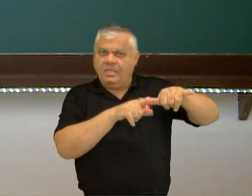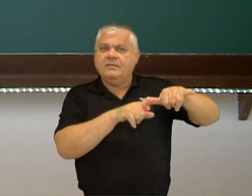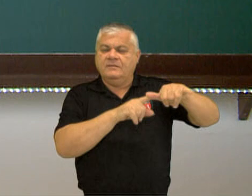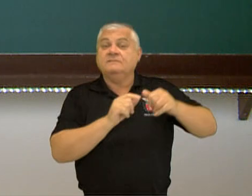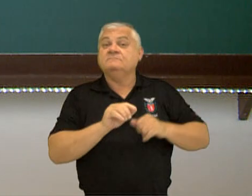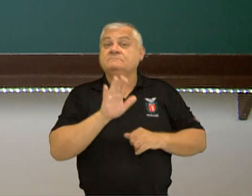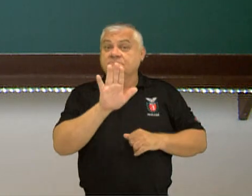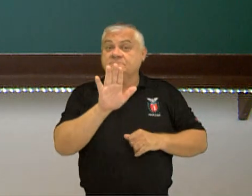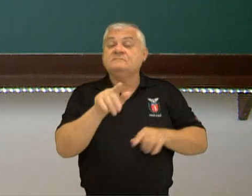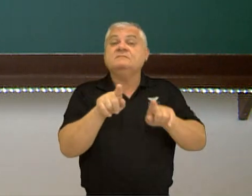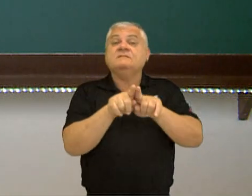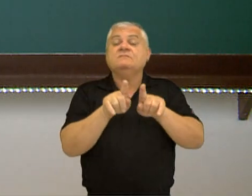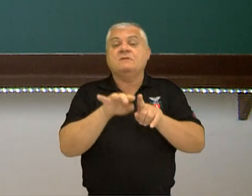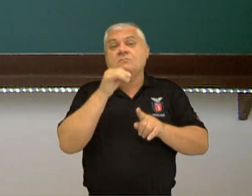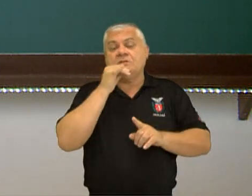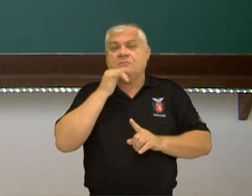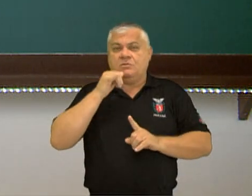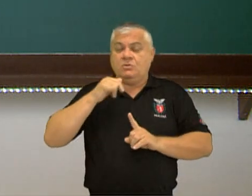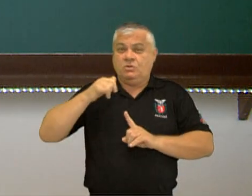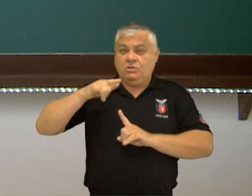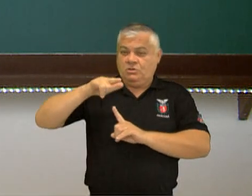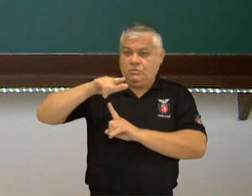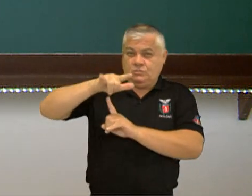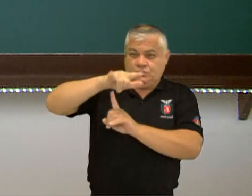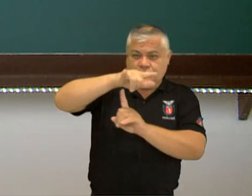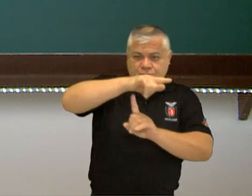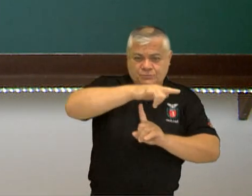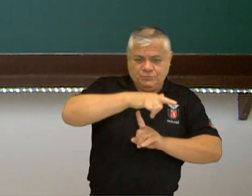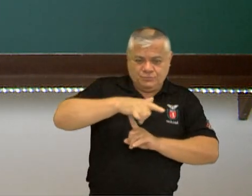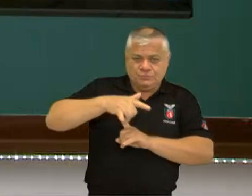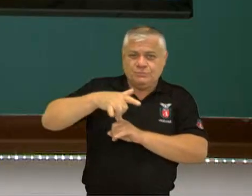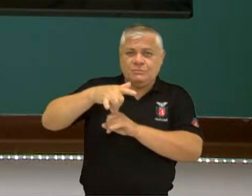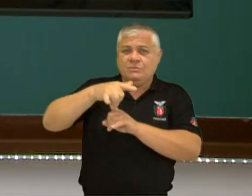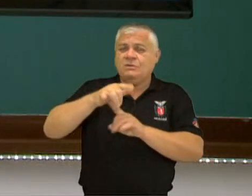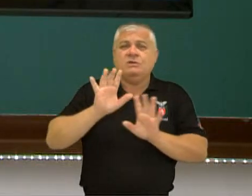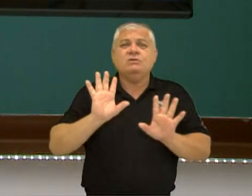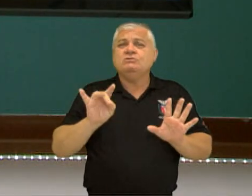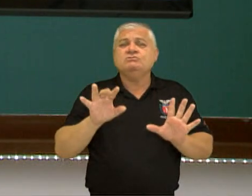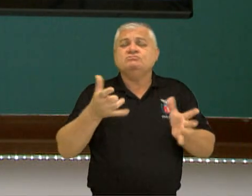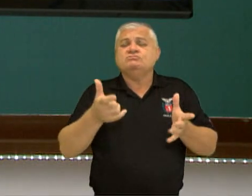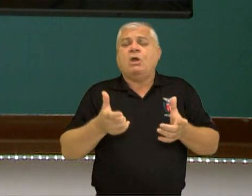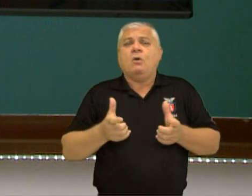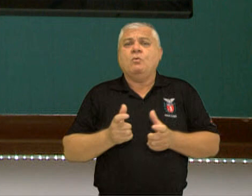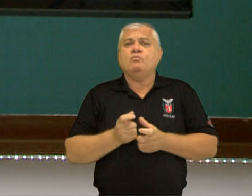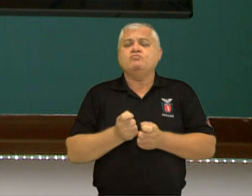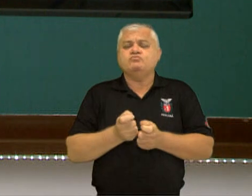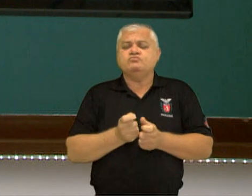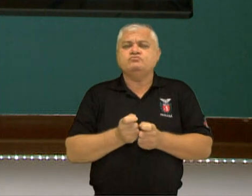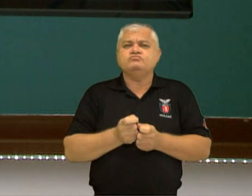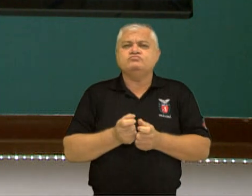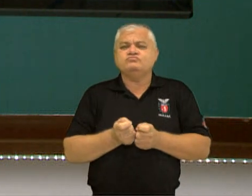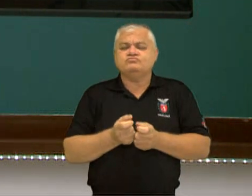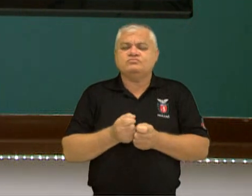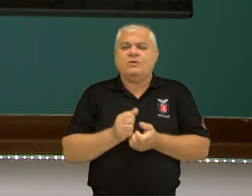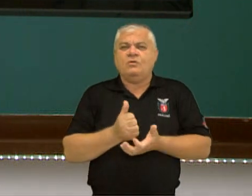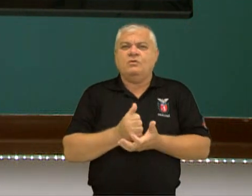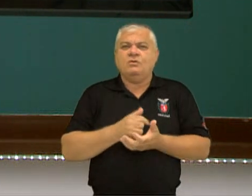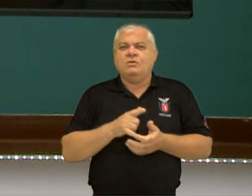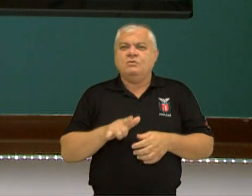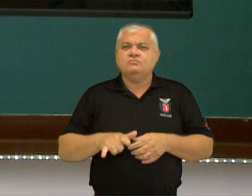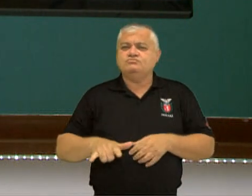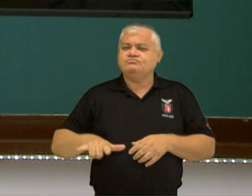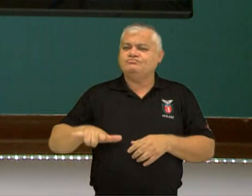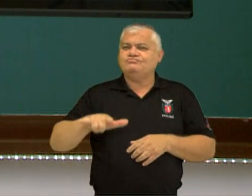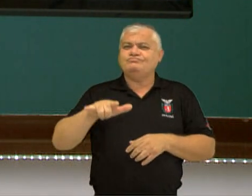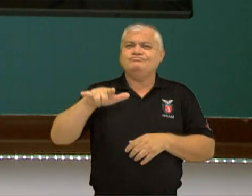disso, para que um drone seja operado, você precisa de um radiocontrole para realizar o sobrevoo da superfície